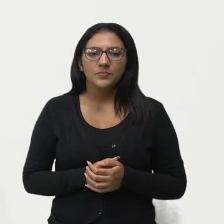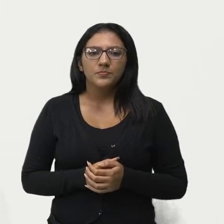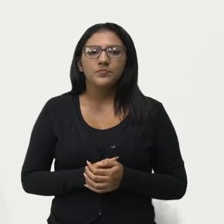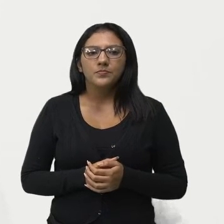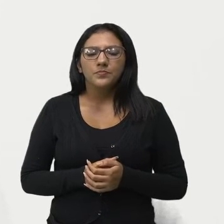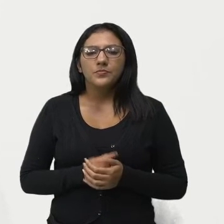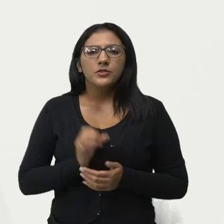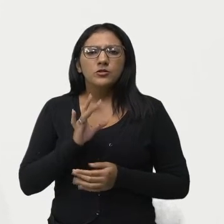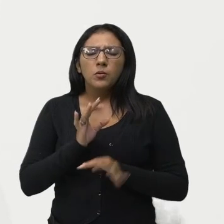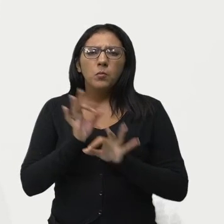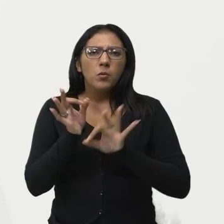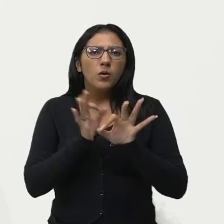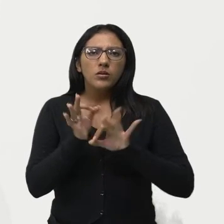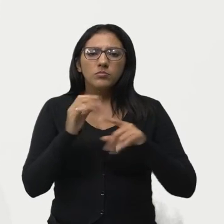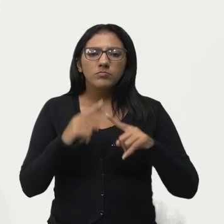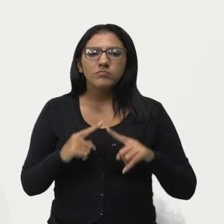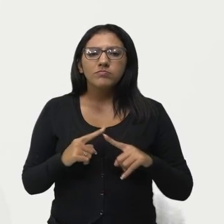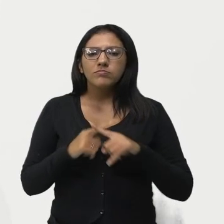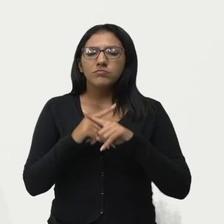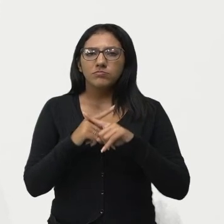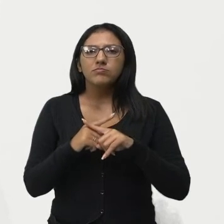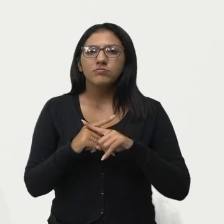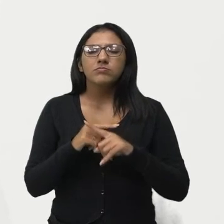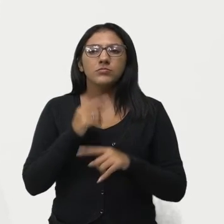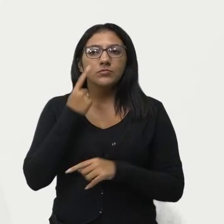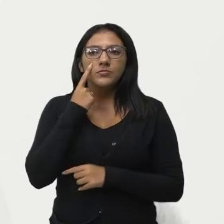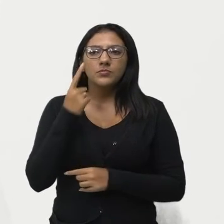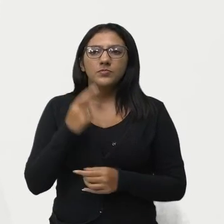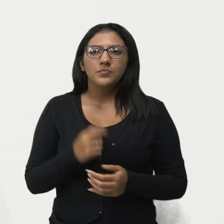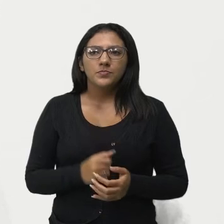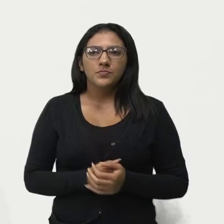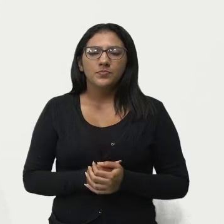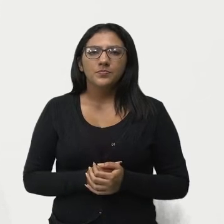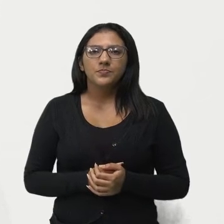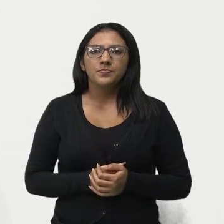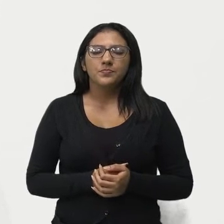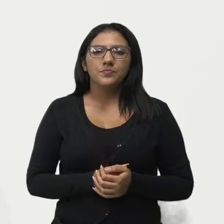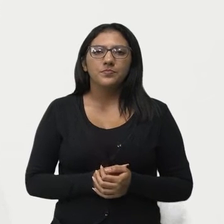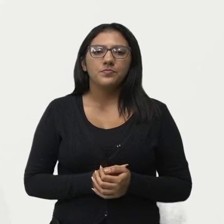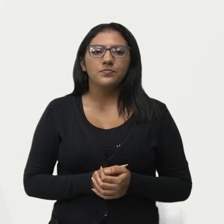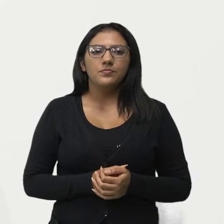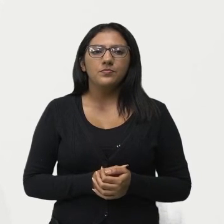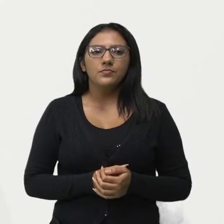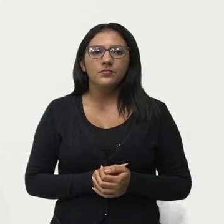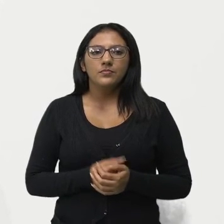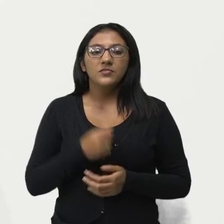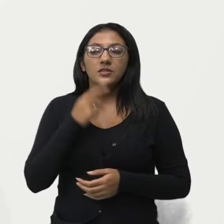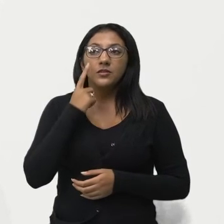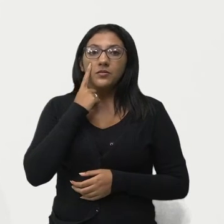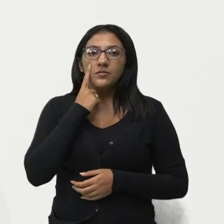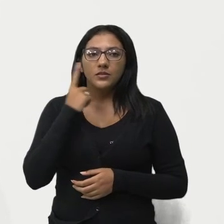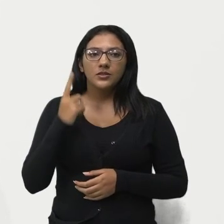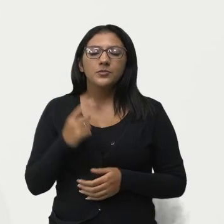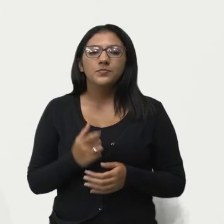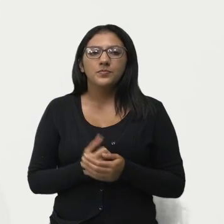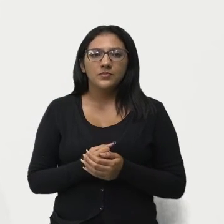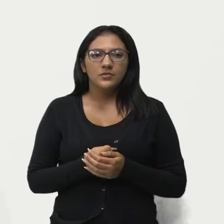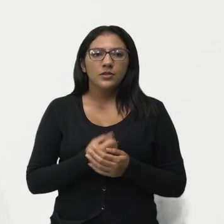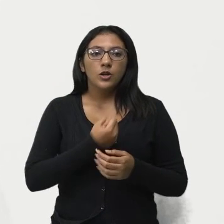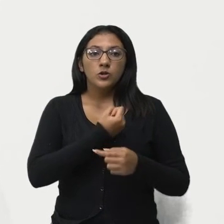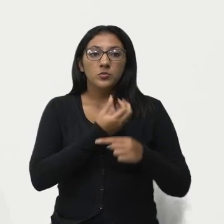mais do que a multiplicação cruzada, tá bom? Olha só o que nós temos aí, ó. Então, olha só, 36, 24,